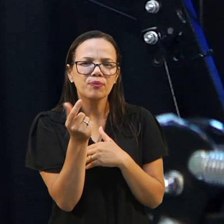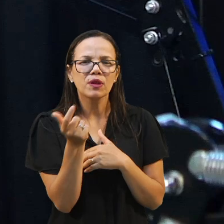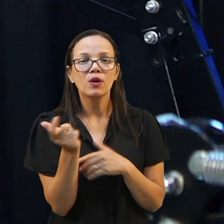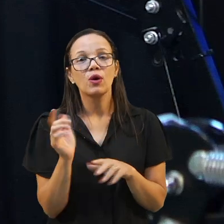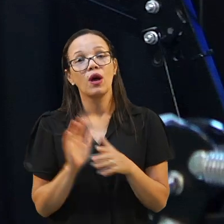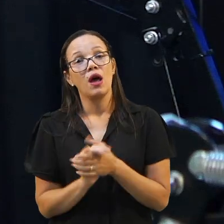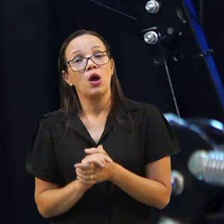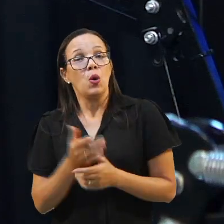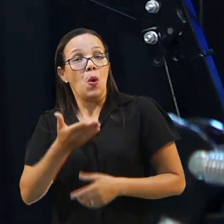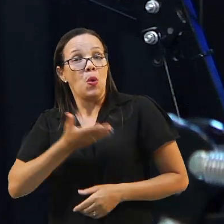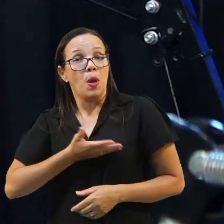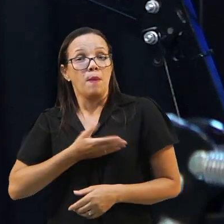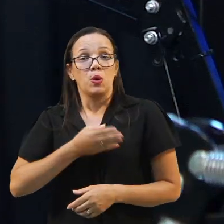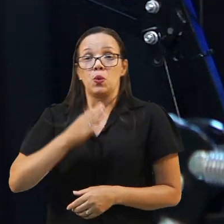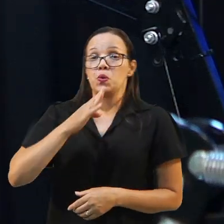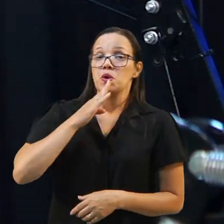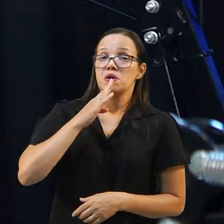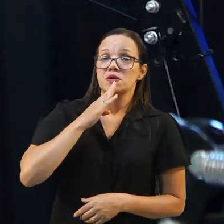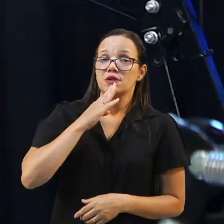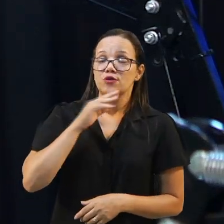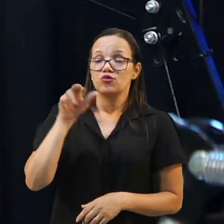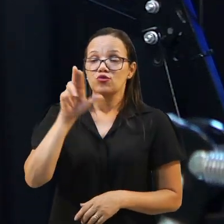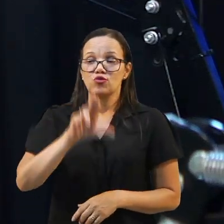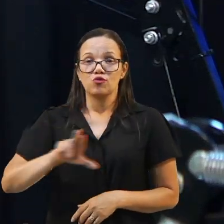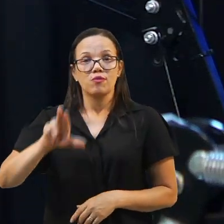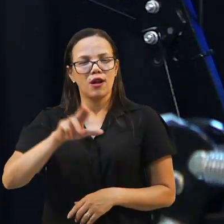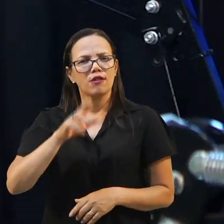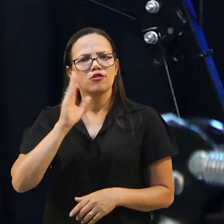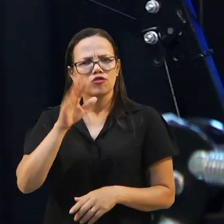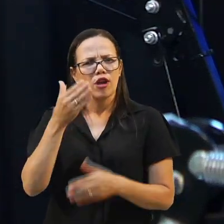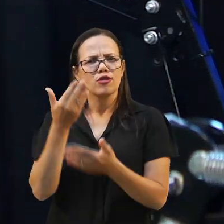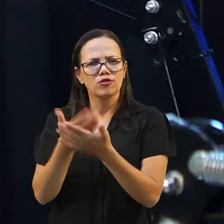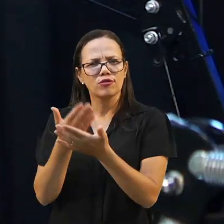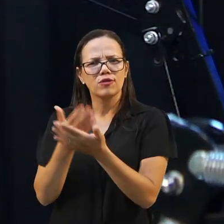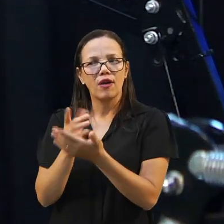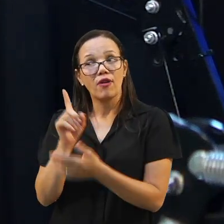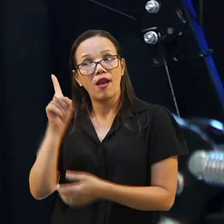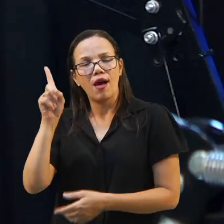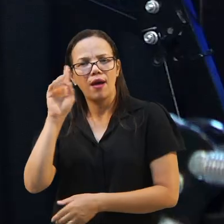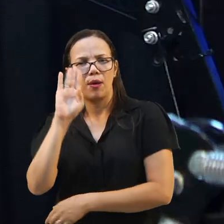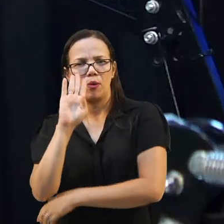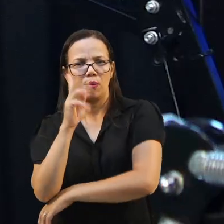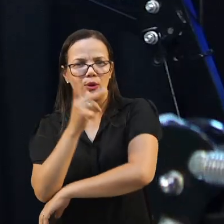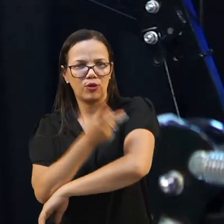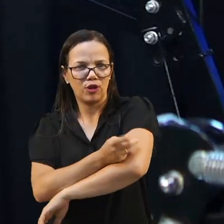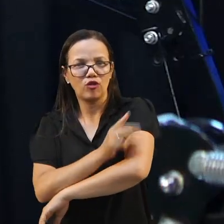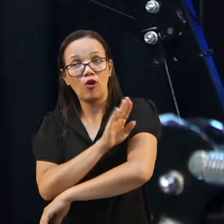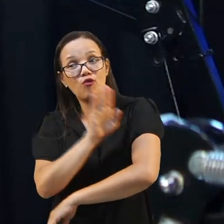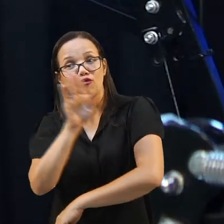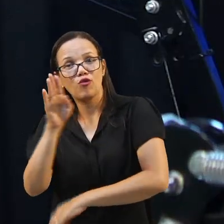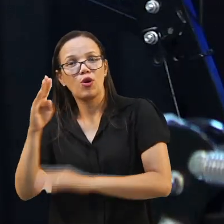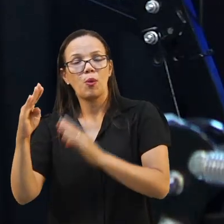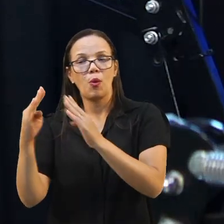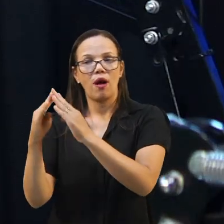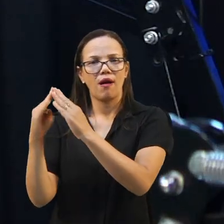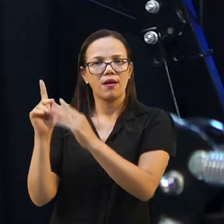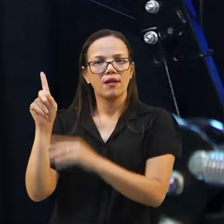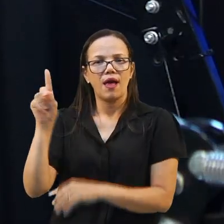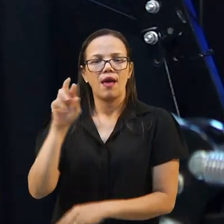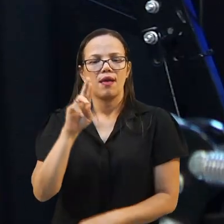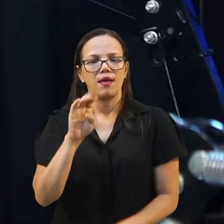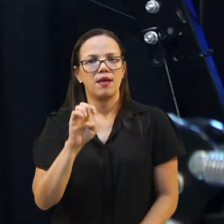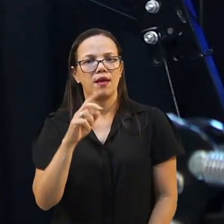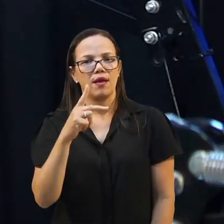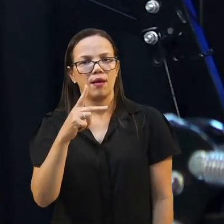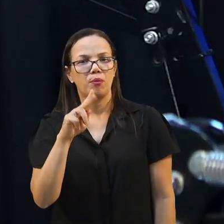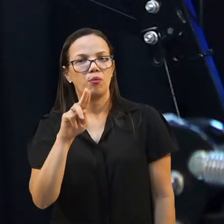os amigos conhecidos de Uberlândia, que já estudavam em Belo Horizonte, eu fui para uma república